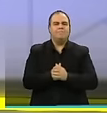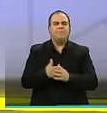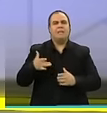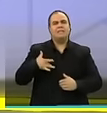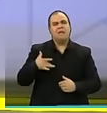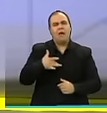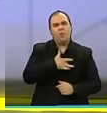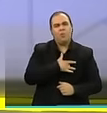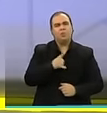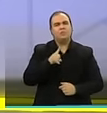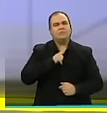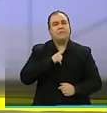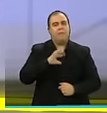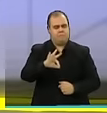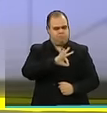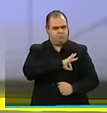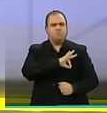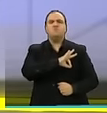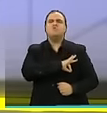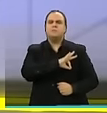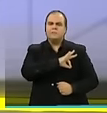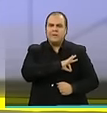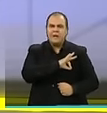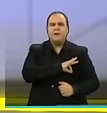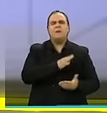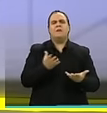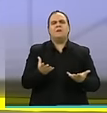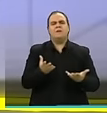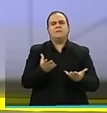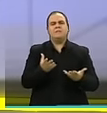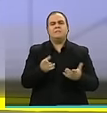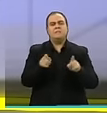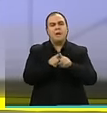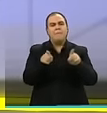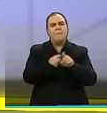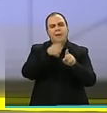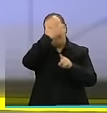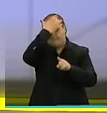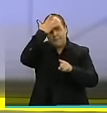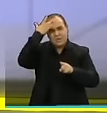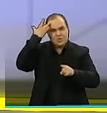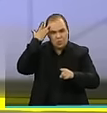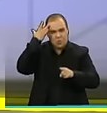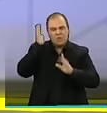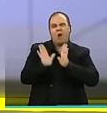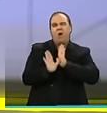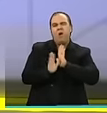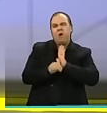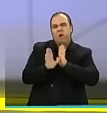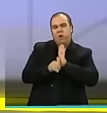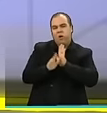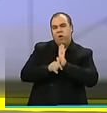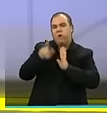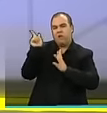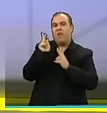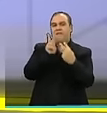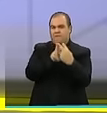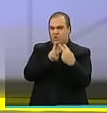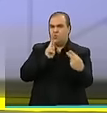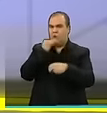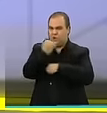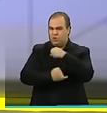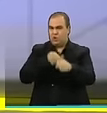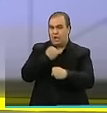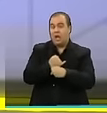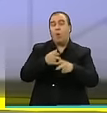termos policiais mesmo, em termos de um sujeito condenado, um bandidinho virtual de internet, como